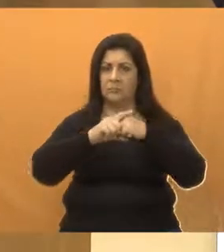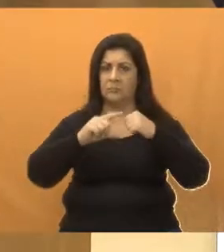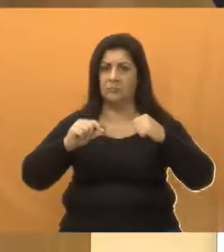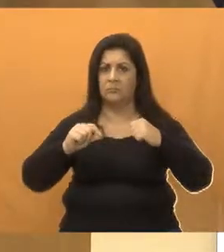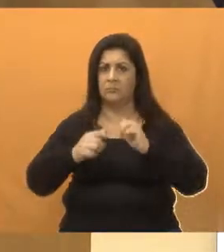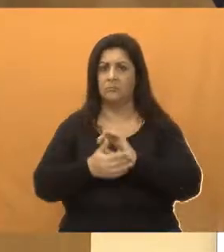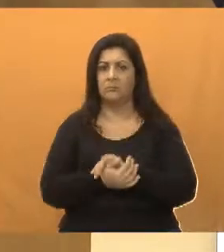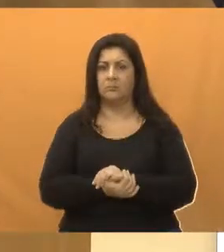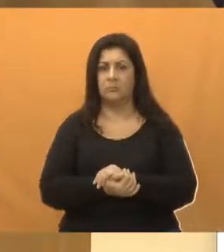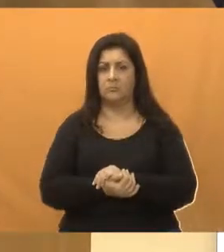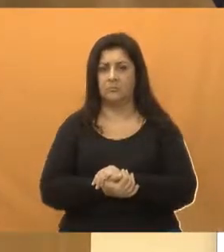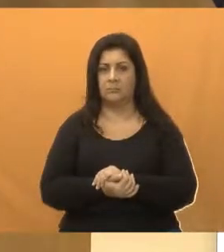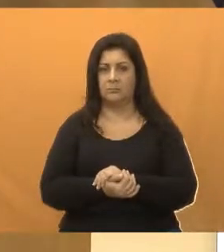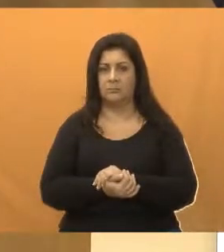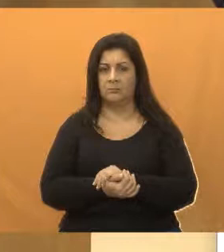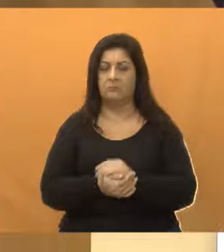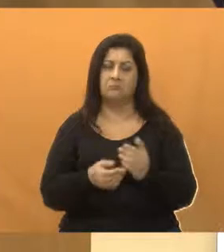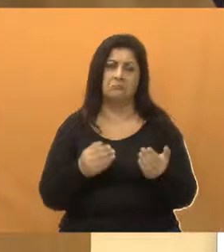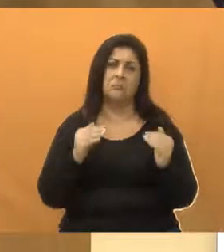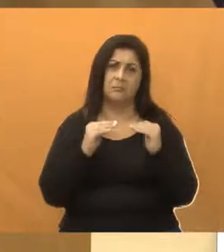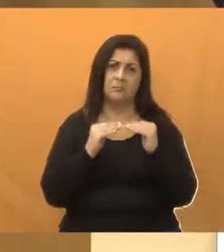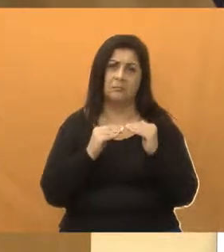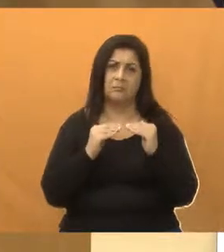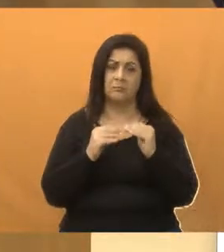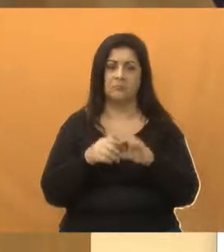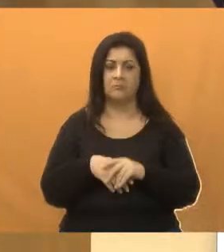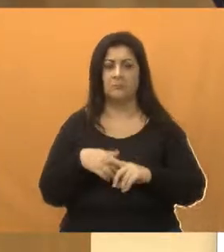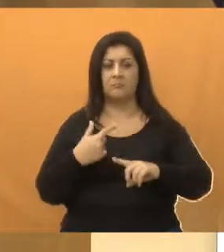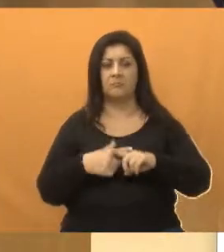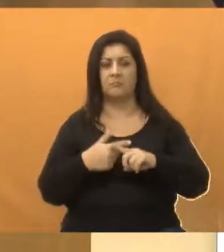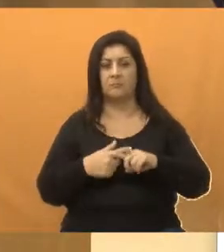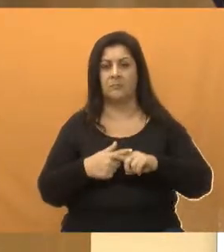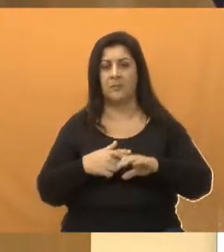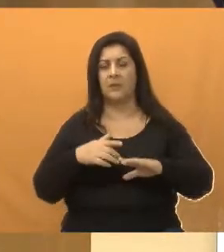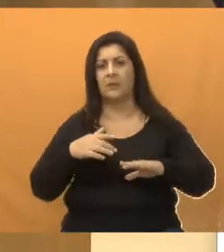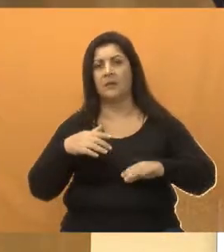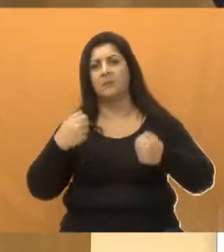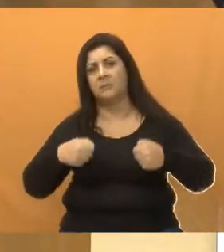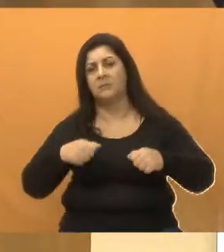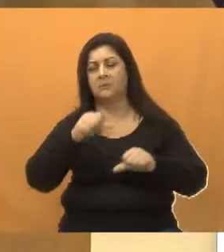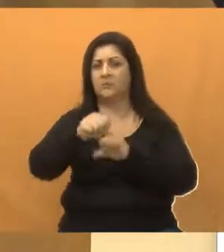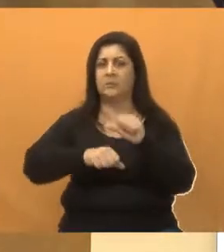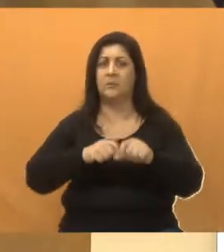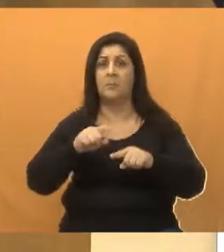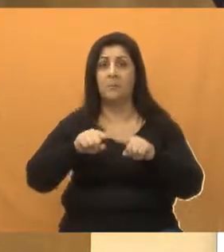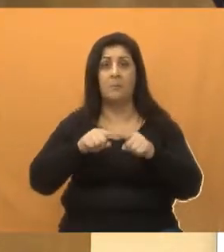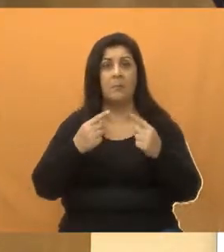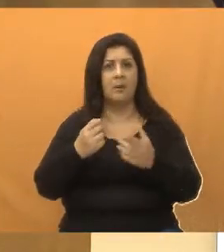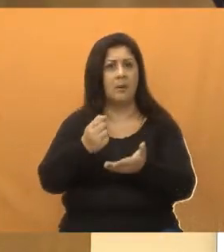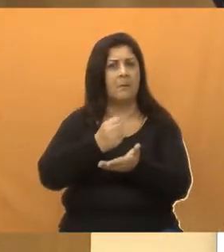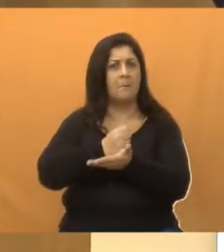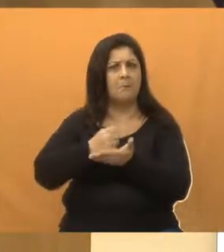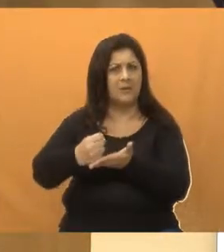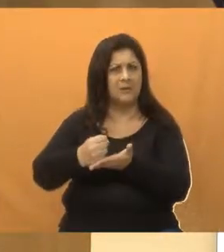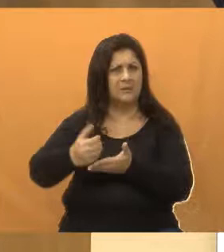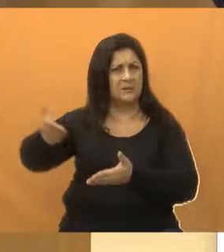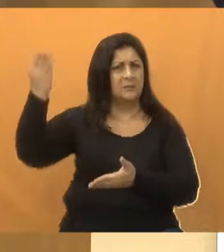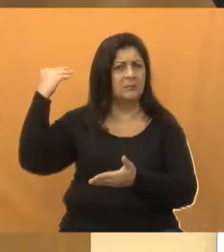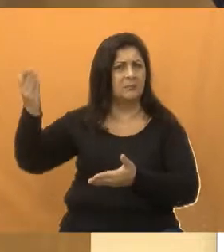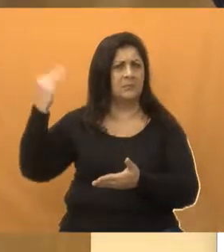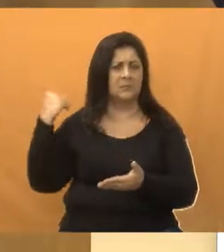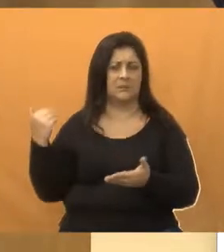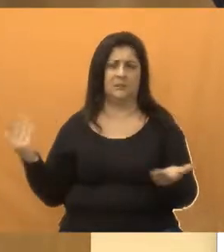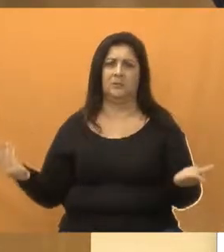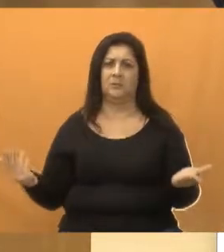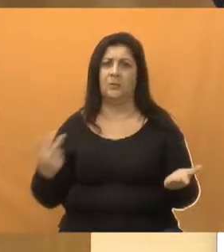né? Concordamos, achamos que talvez fosse o momento de mudar. Mas aquilo que já foi consumido, já foi utilizado,